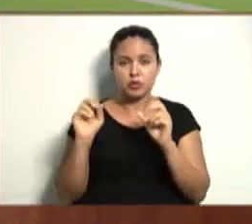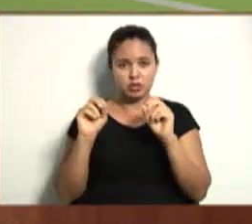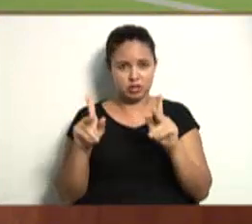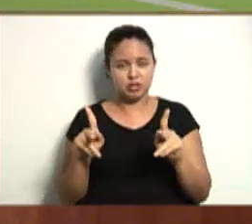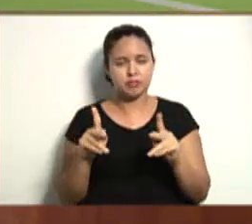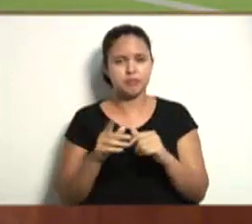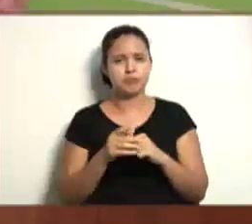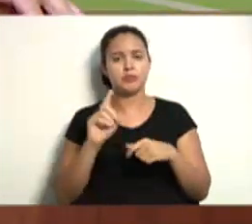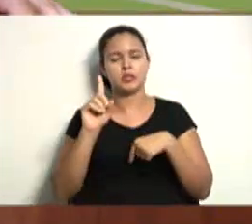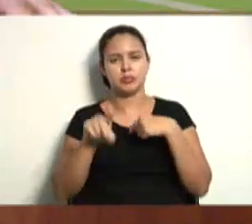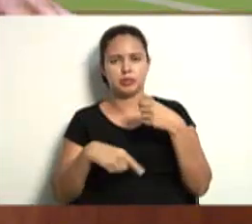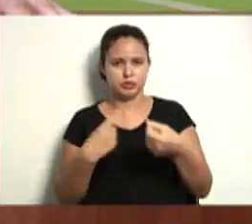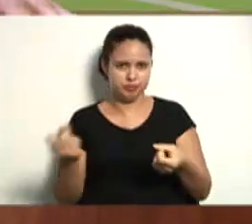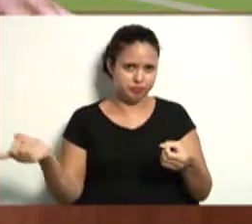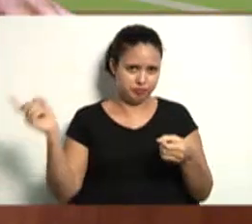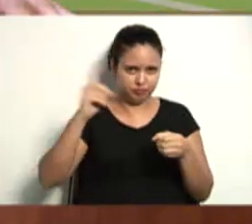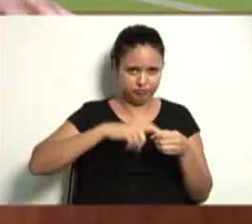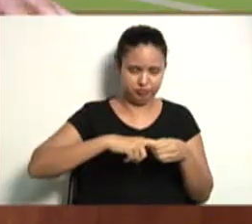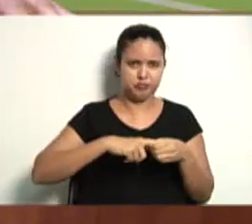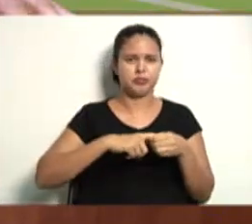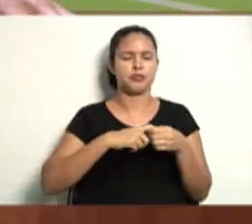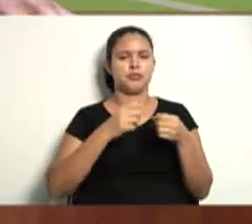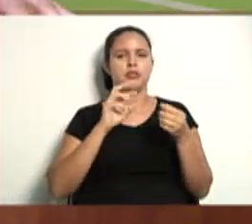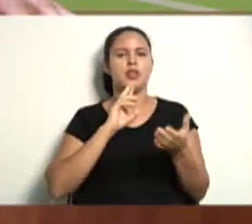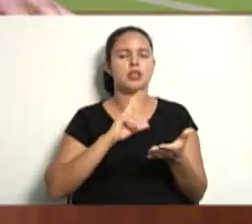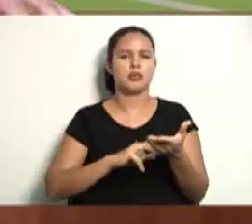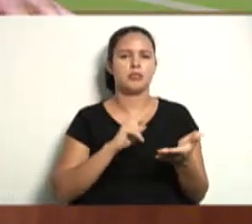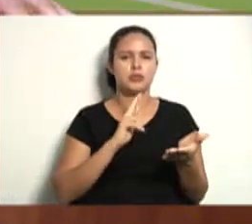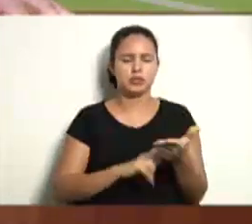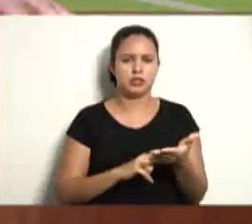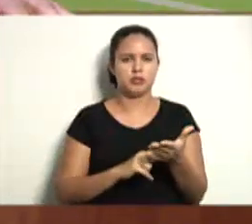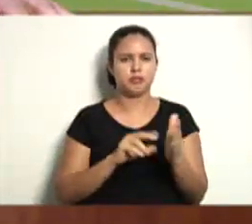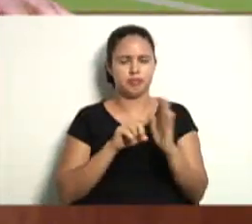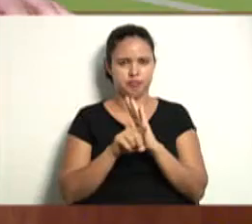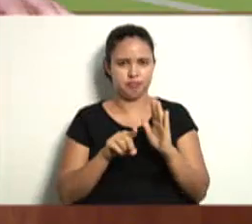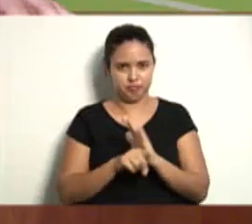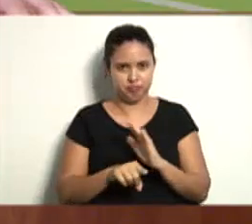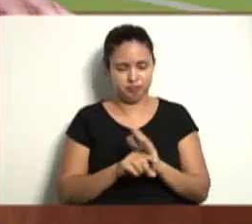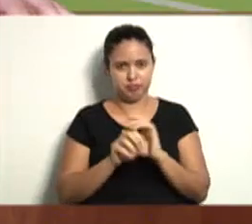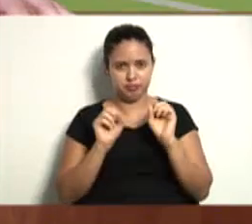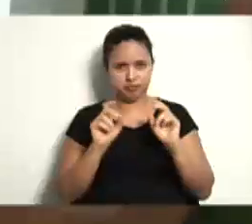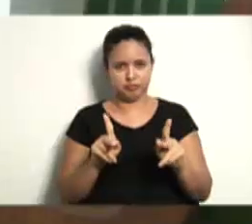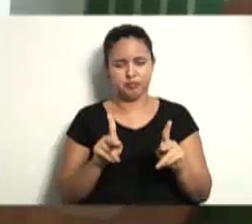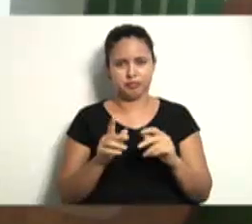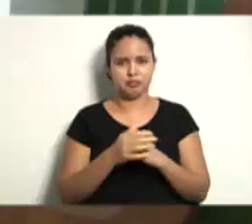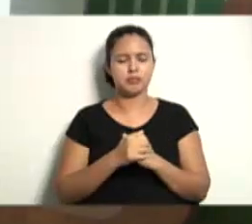aí depois nós vamos refletir juntos aqui as questões.